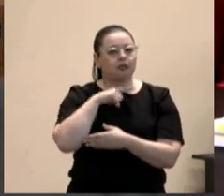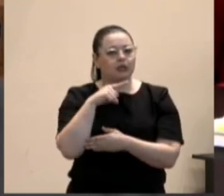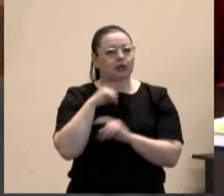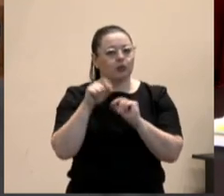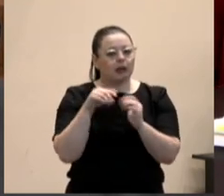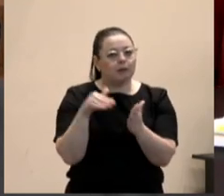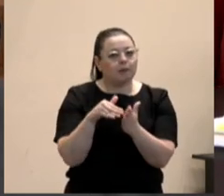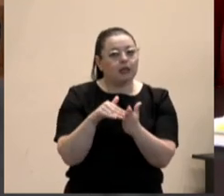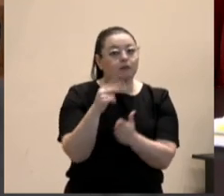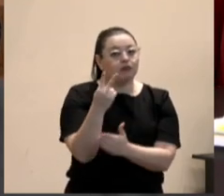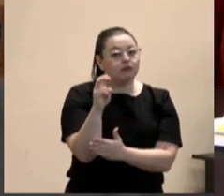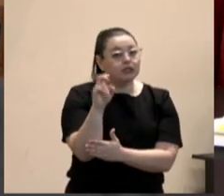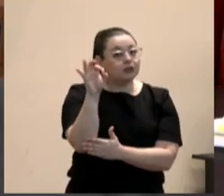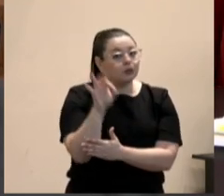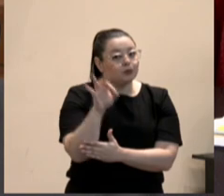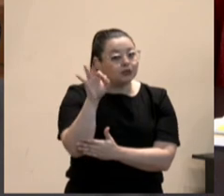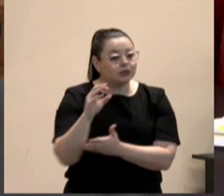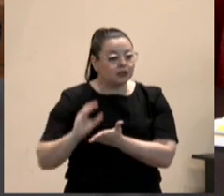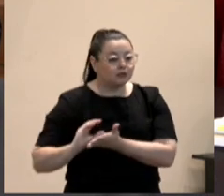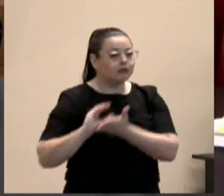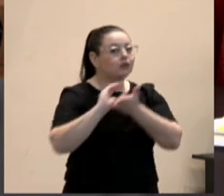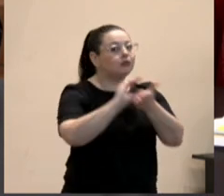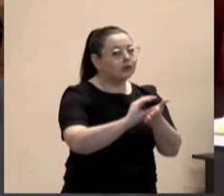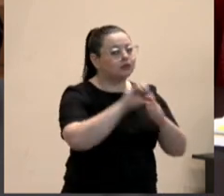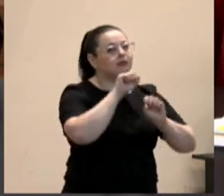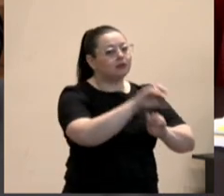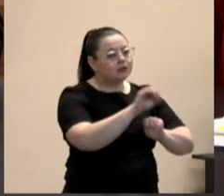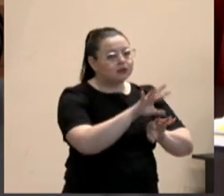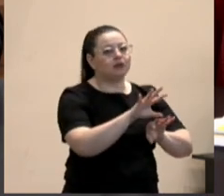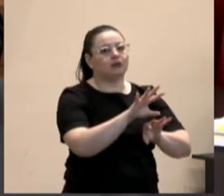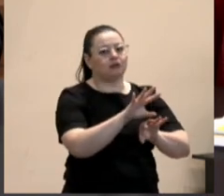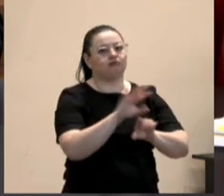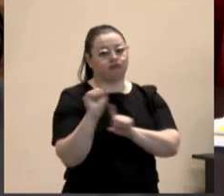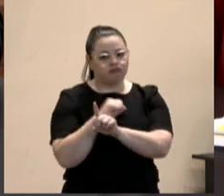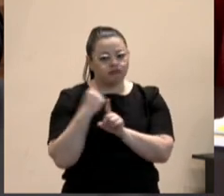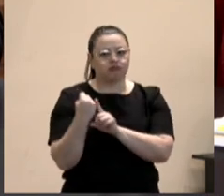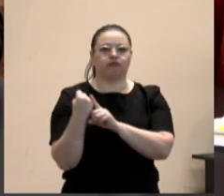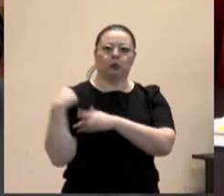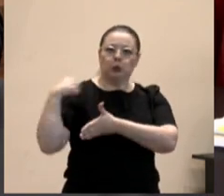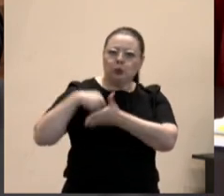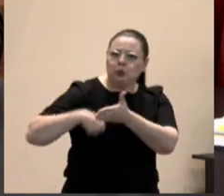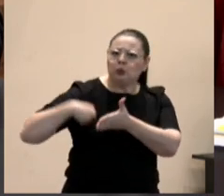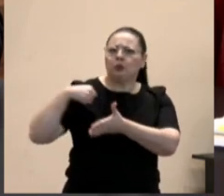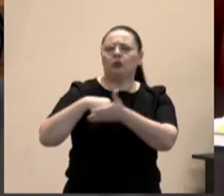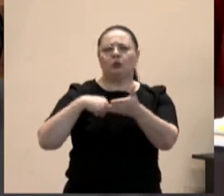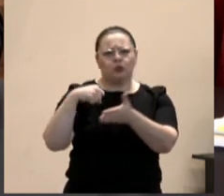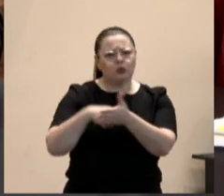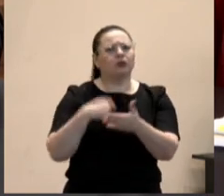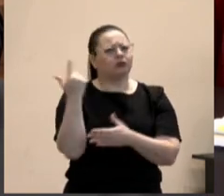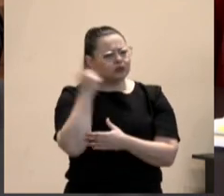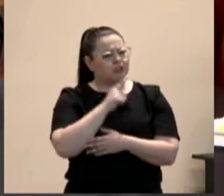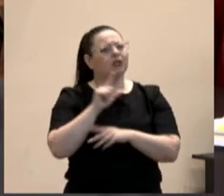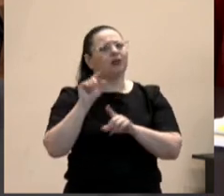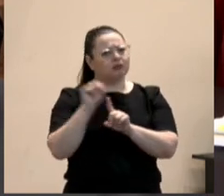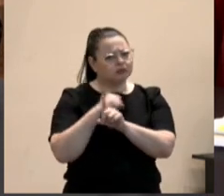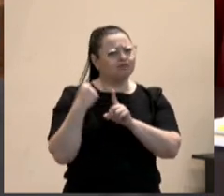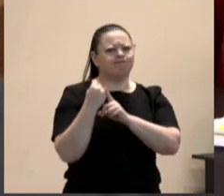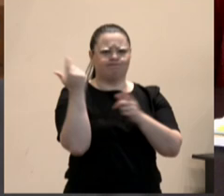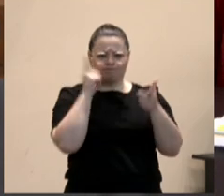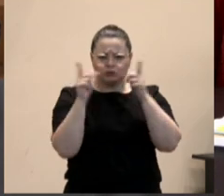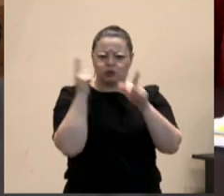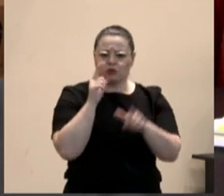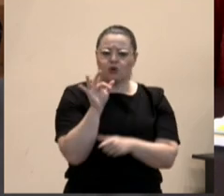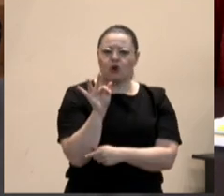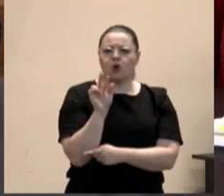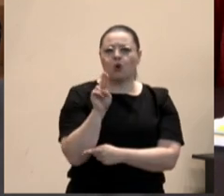de investimento em educação. Fez uma luta extraordinária e é uma vitória da sociedade brasileira, o